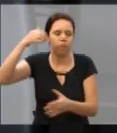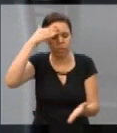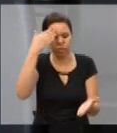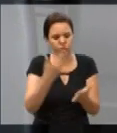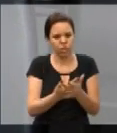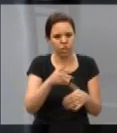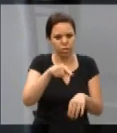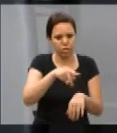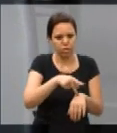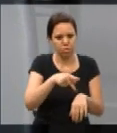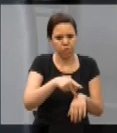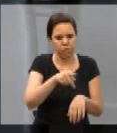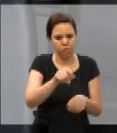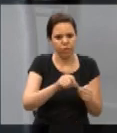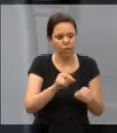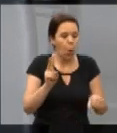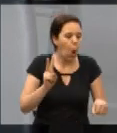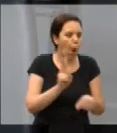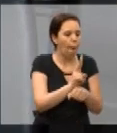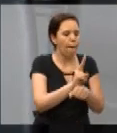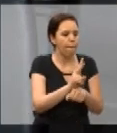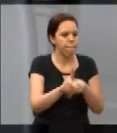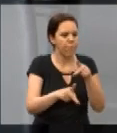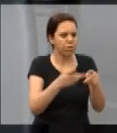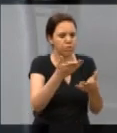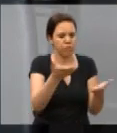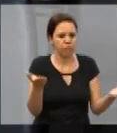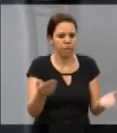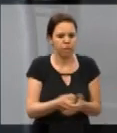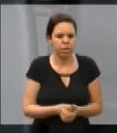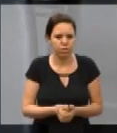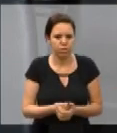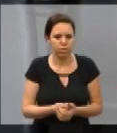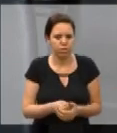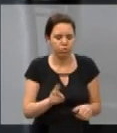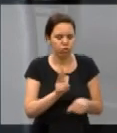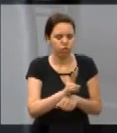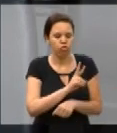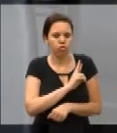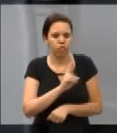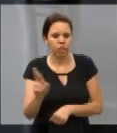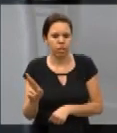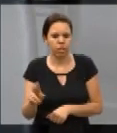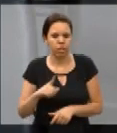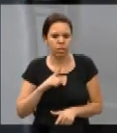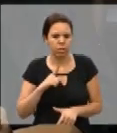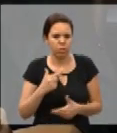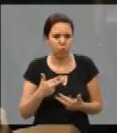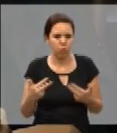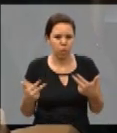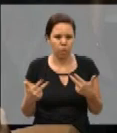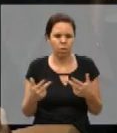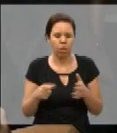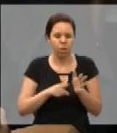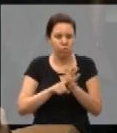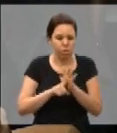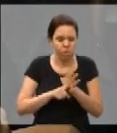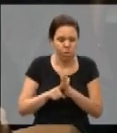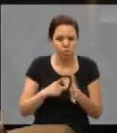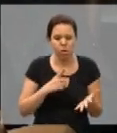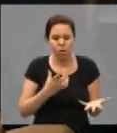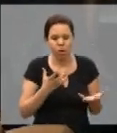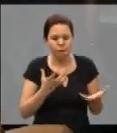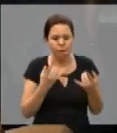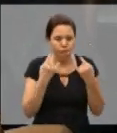essa pedra protegia eles, né? Protegia a seita. Então há toda uma conspiração, uma busca de poder por